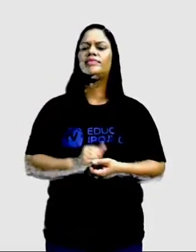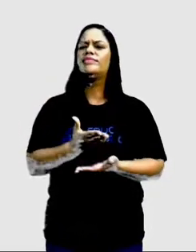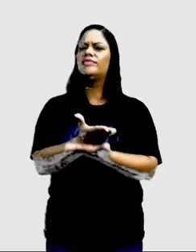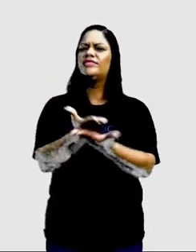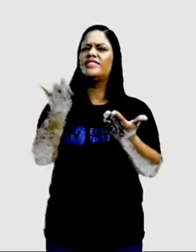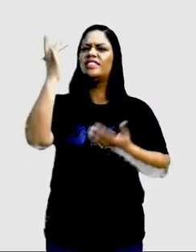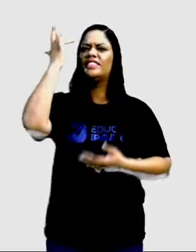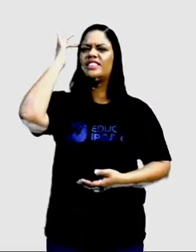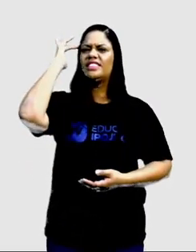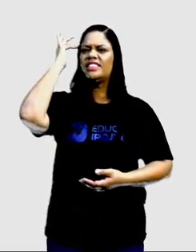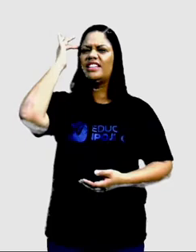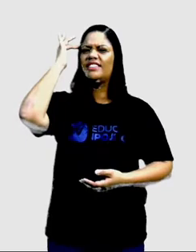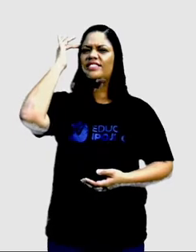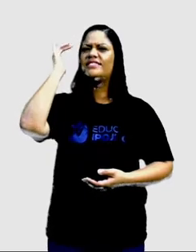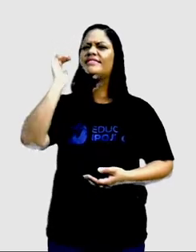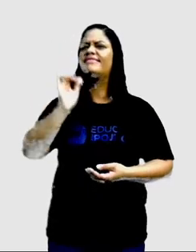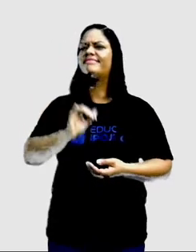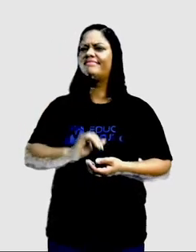você acha?